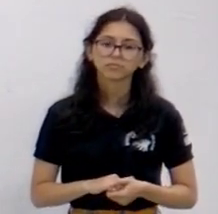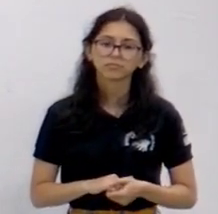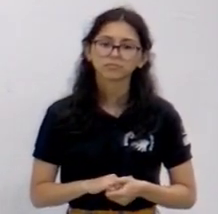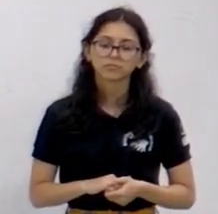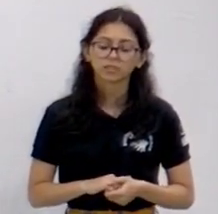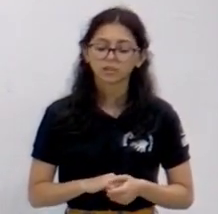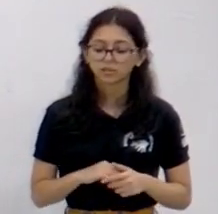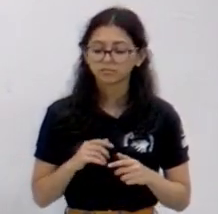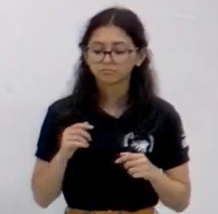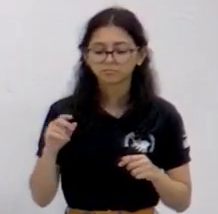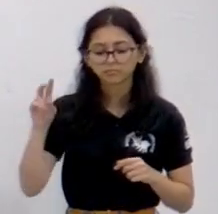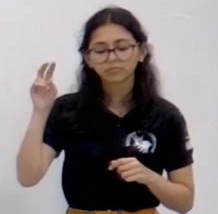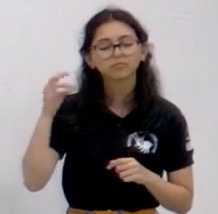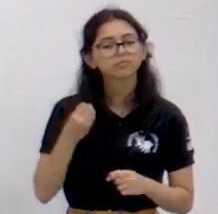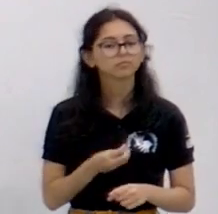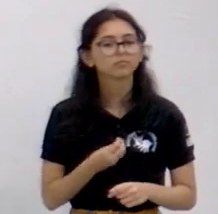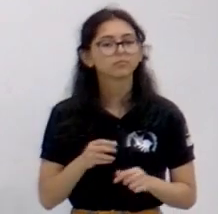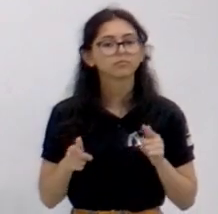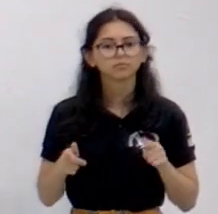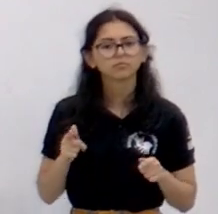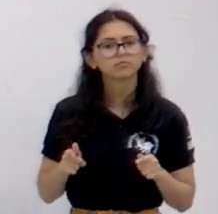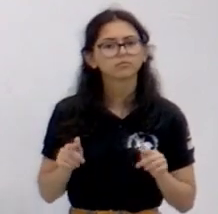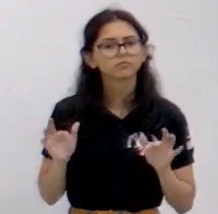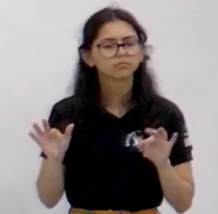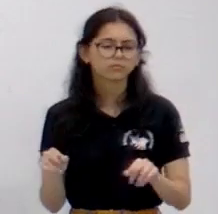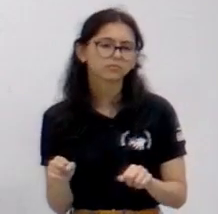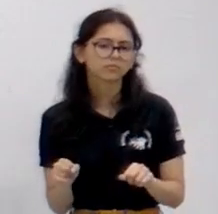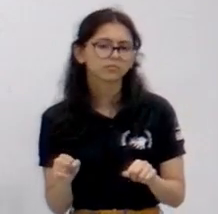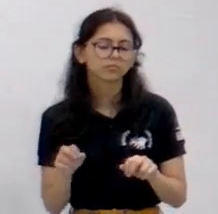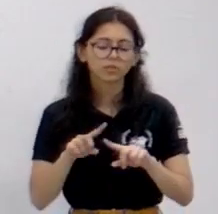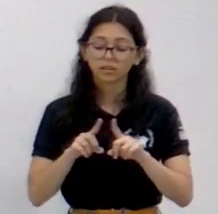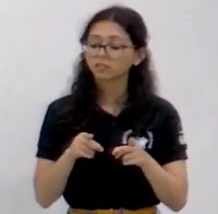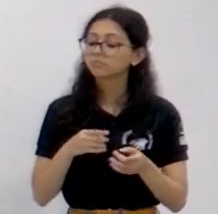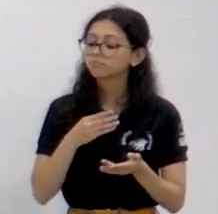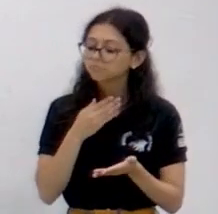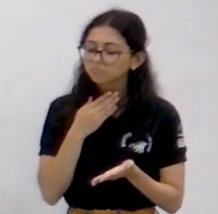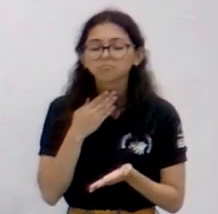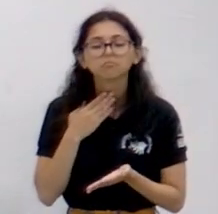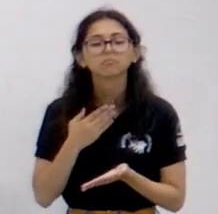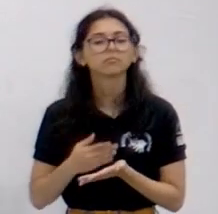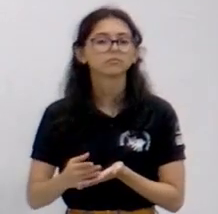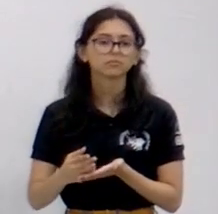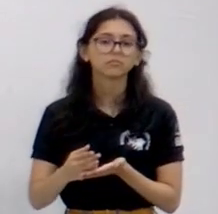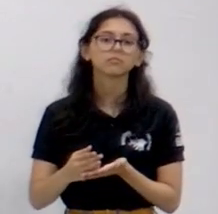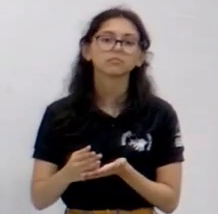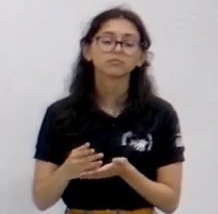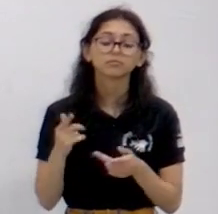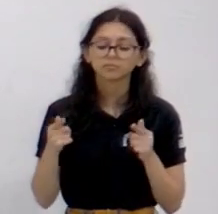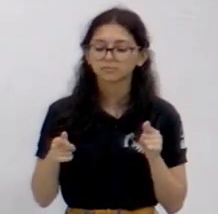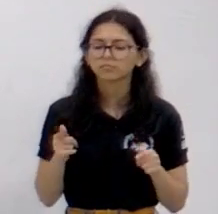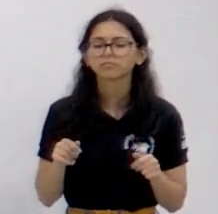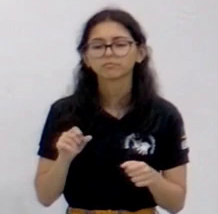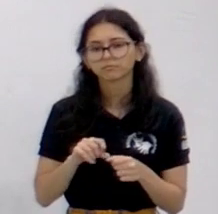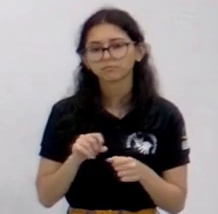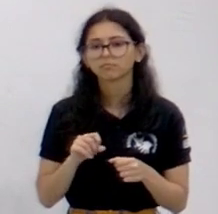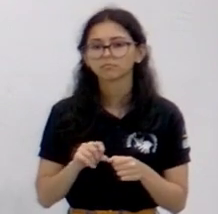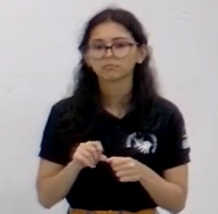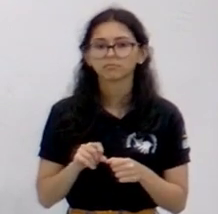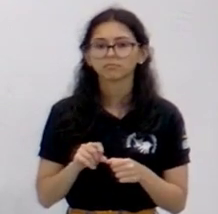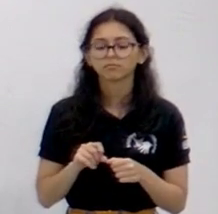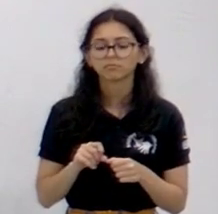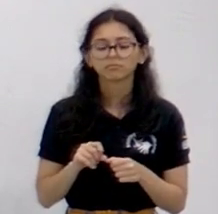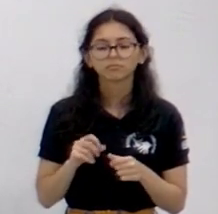aqui, mas ele continua vivendo, e ainda toma algumas atitudes impensadas,